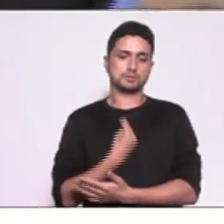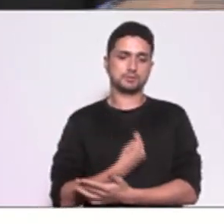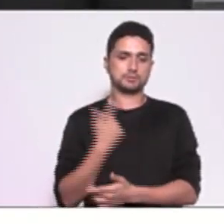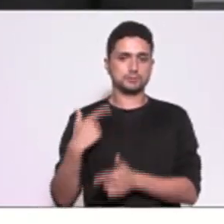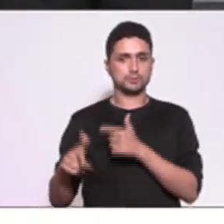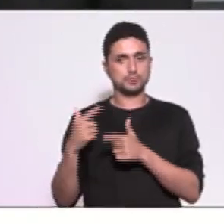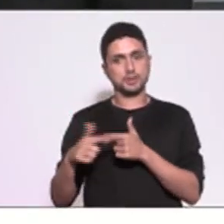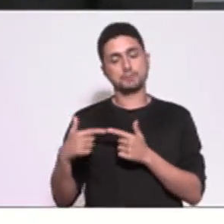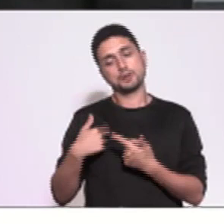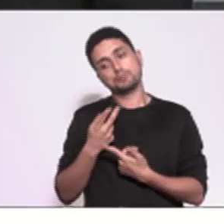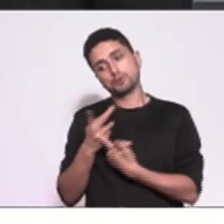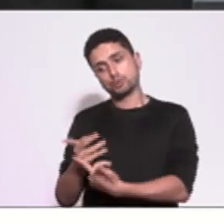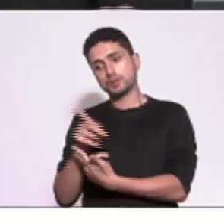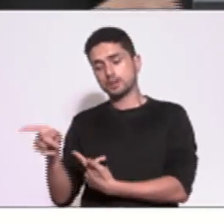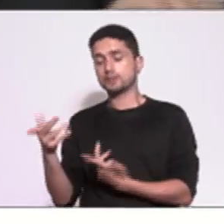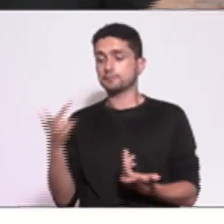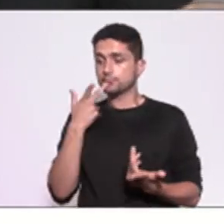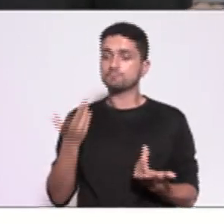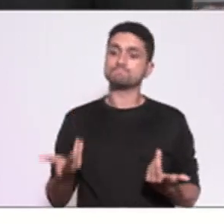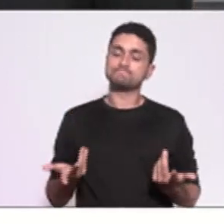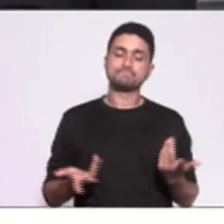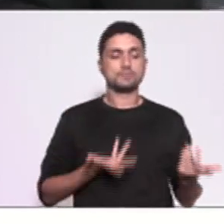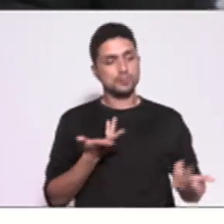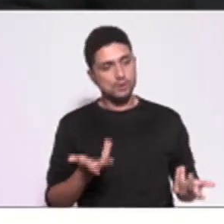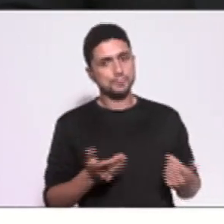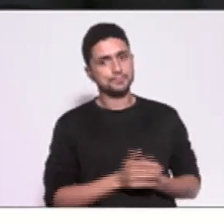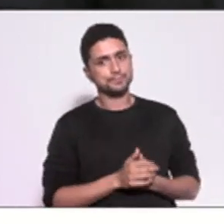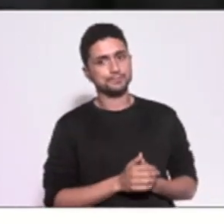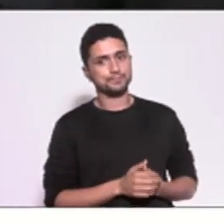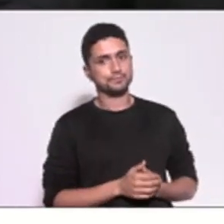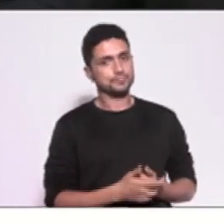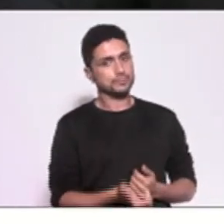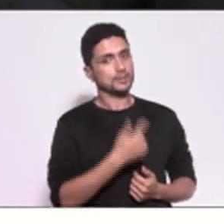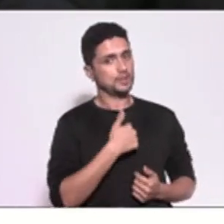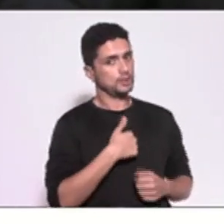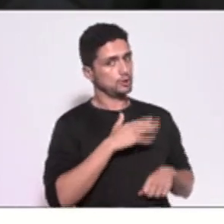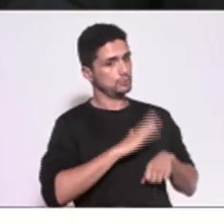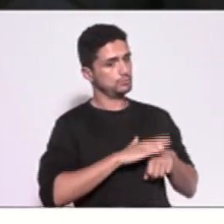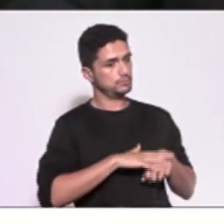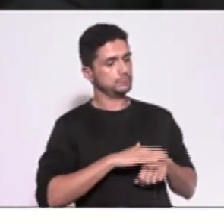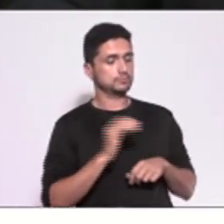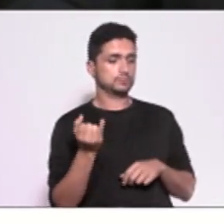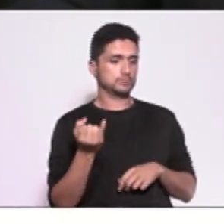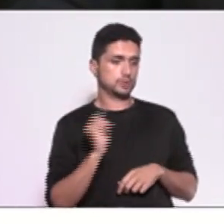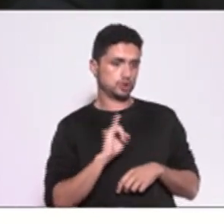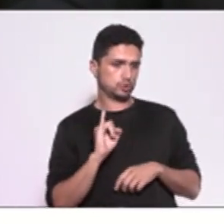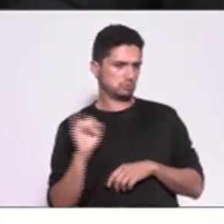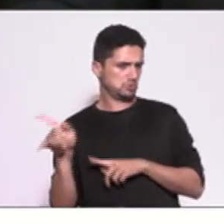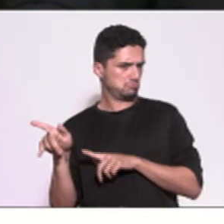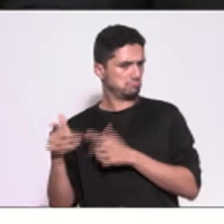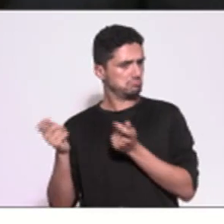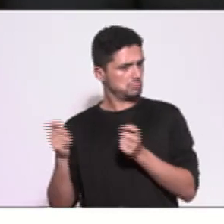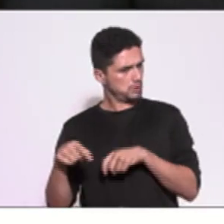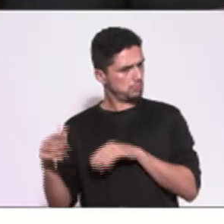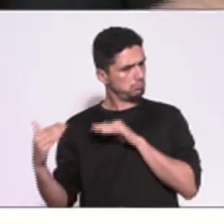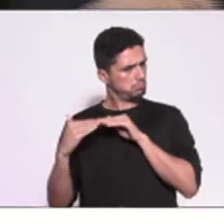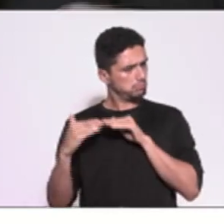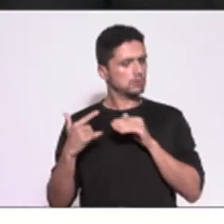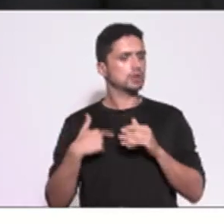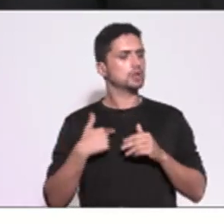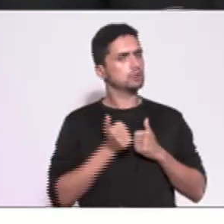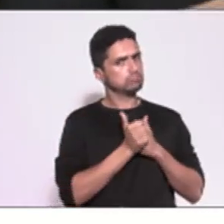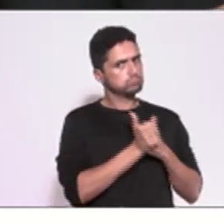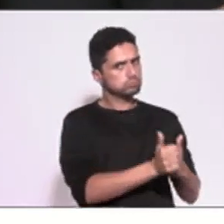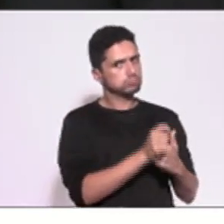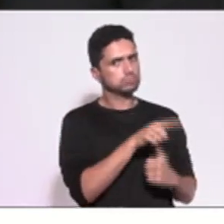ele olhou e falou assim: olha só, eu vou, se a instituição não mudar de opinião, eu vou com você, aonde você for. E dali